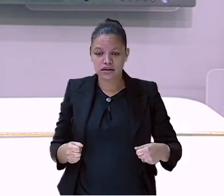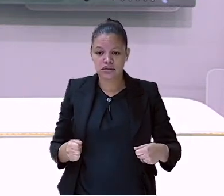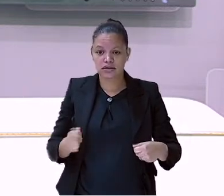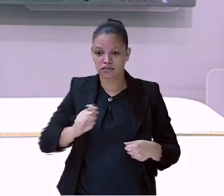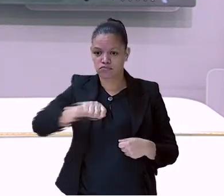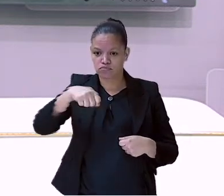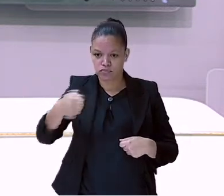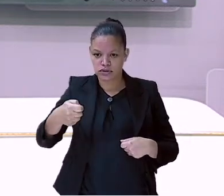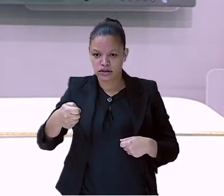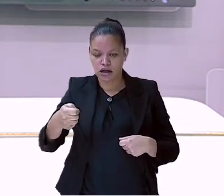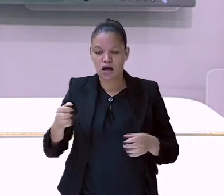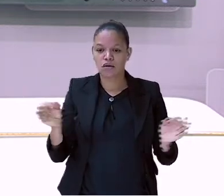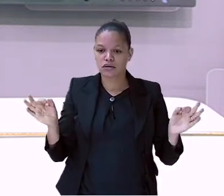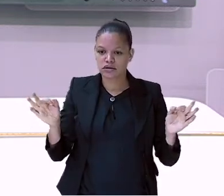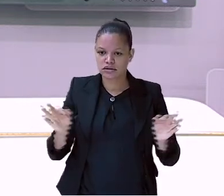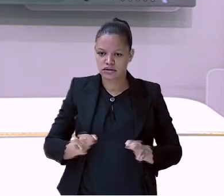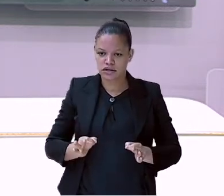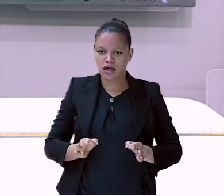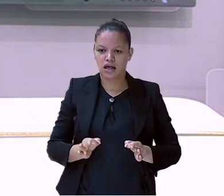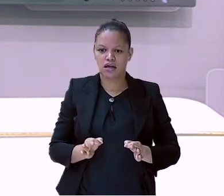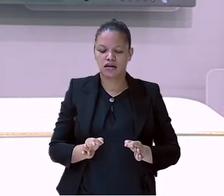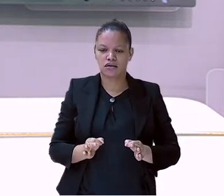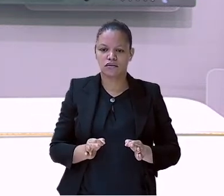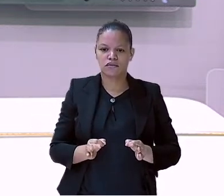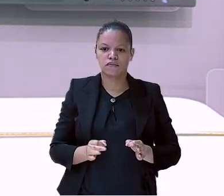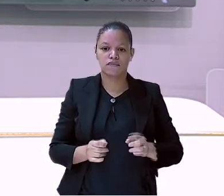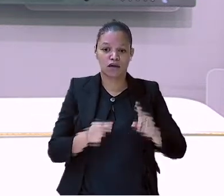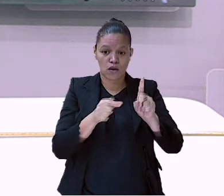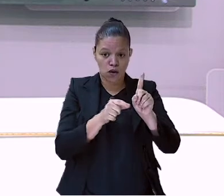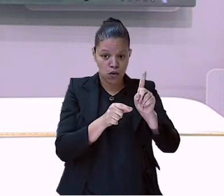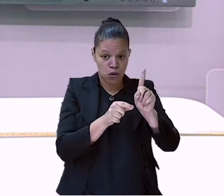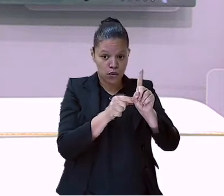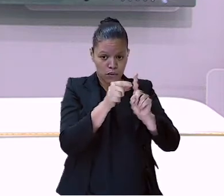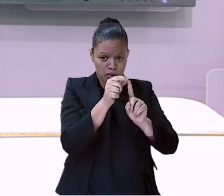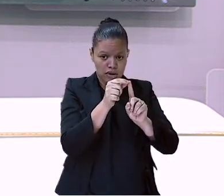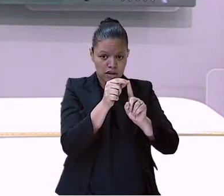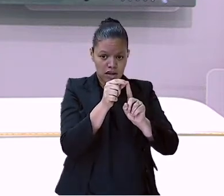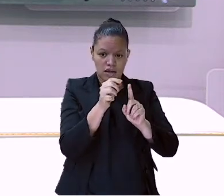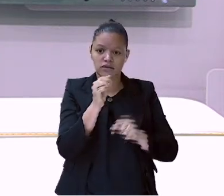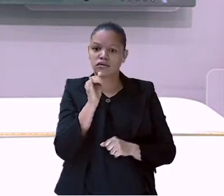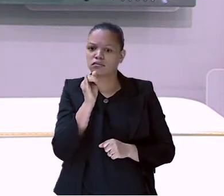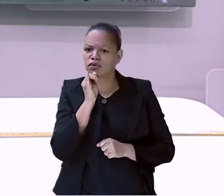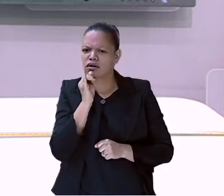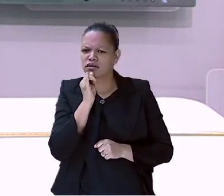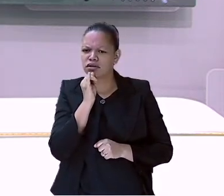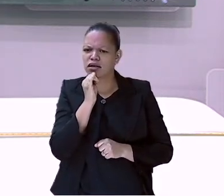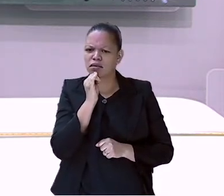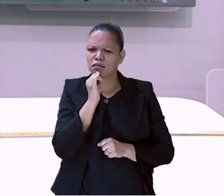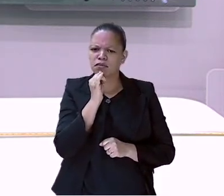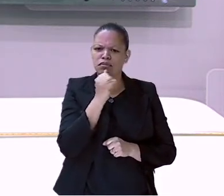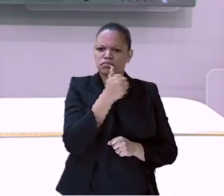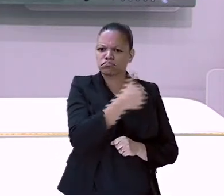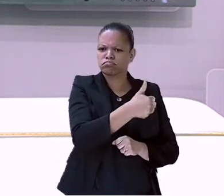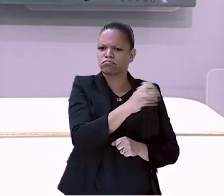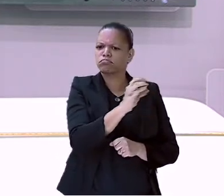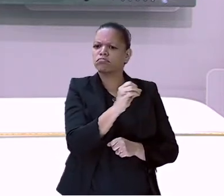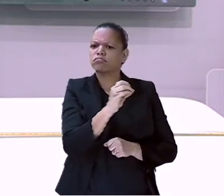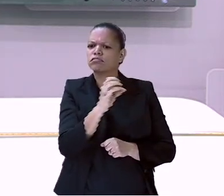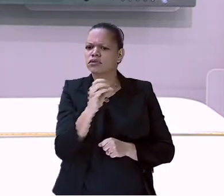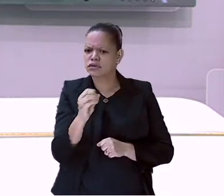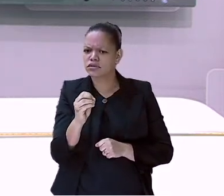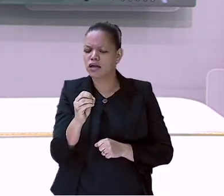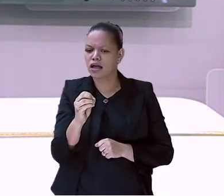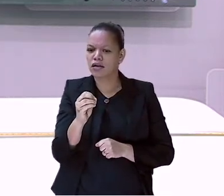colocar a unidade. Por exemplo, deu até 100, é metro. Então, eu ponho vírgula. Deu 1, até 100, não foi?